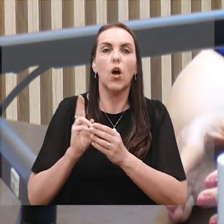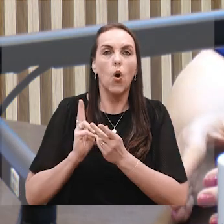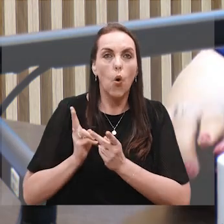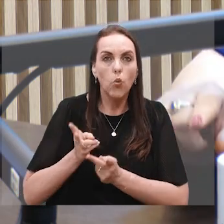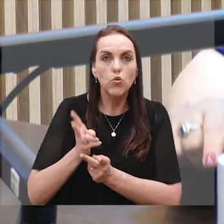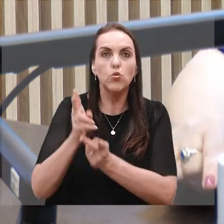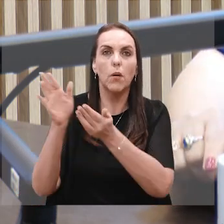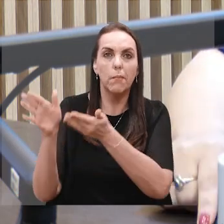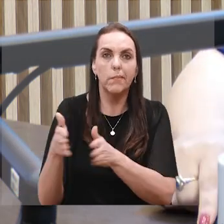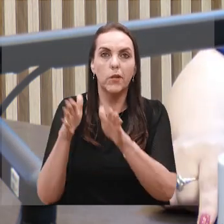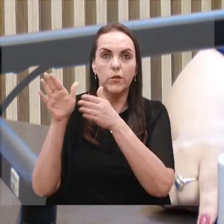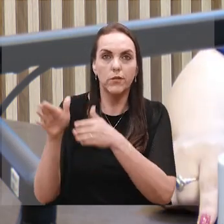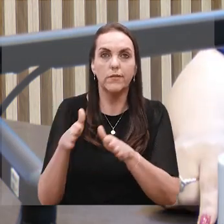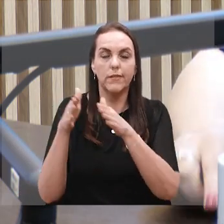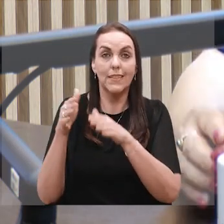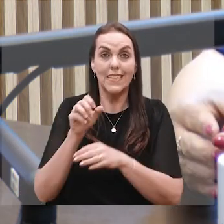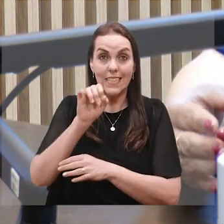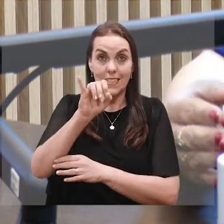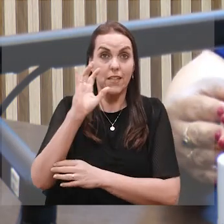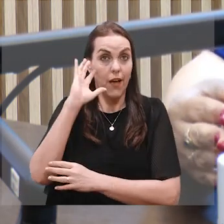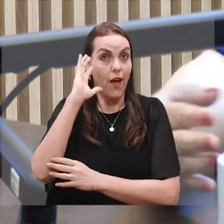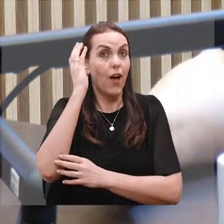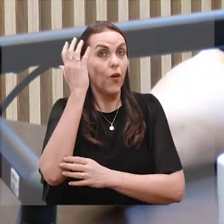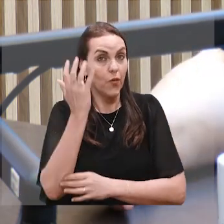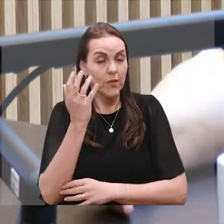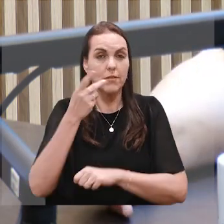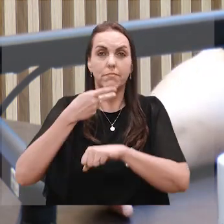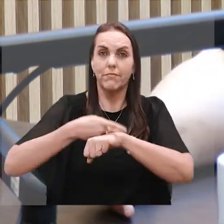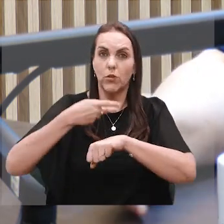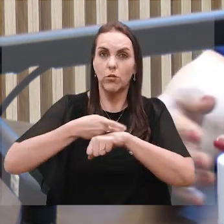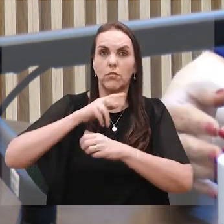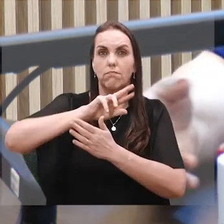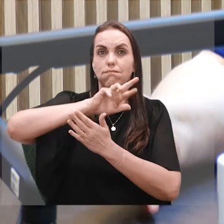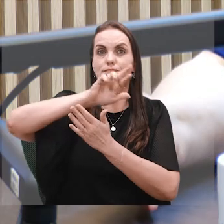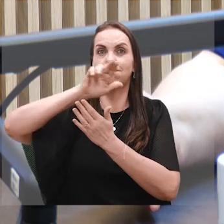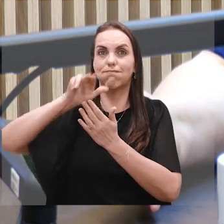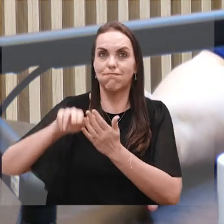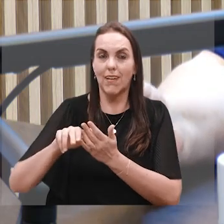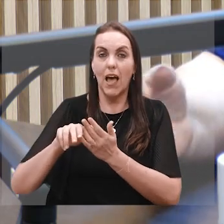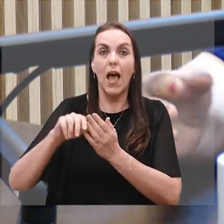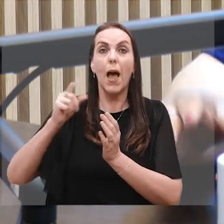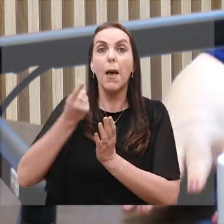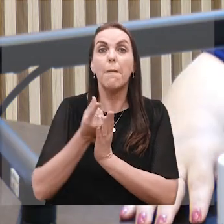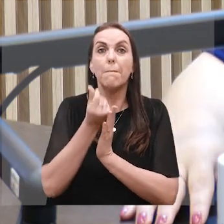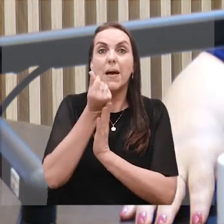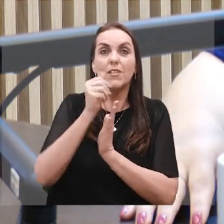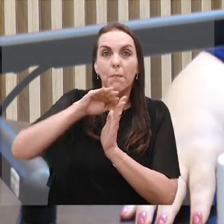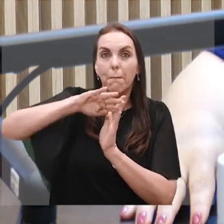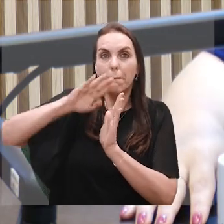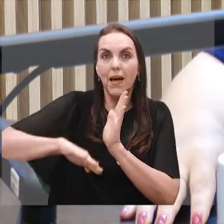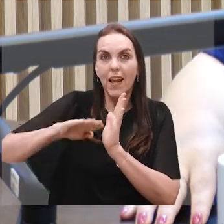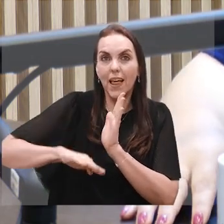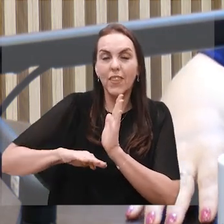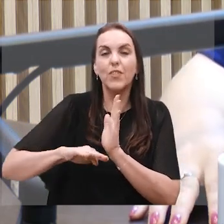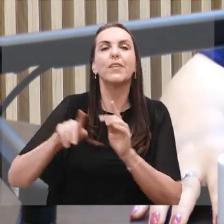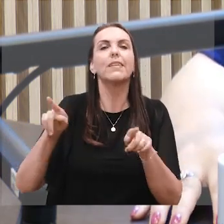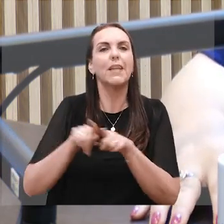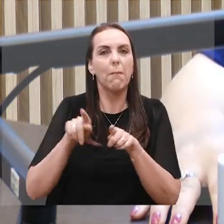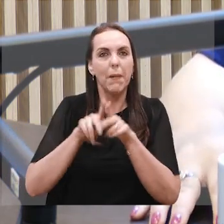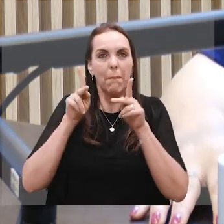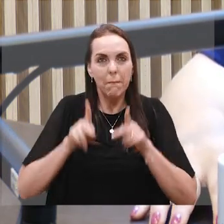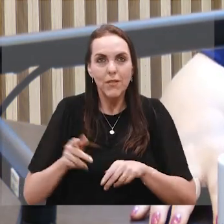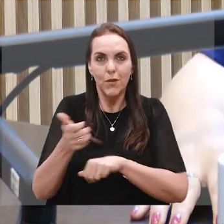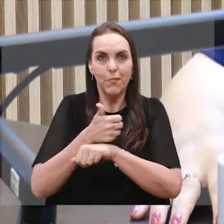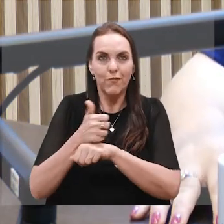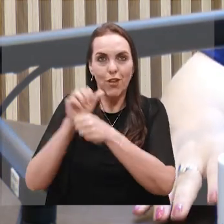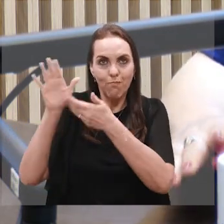permaneçam produzindo. Porque se isso acontecer, a gente vai ter muitos produtos e aí o preço vai baixar, mas também o produtor vai